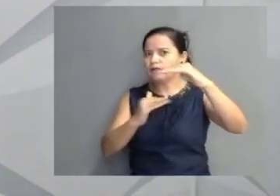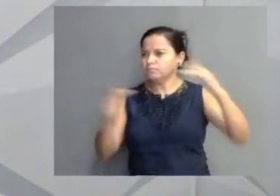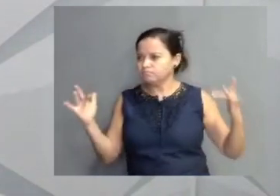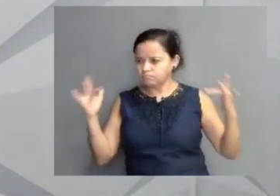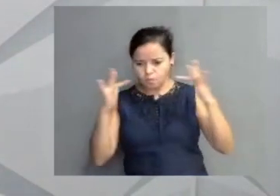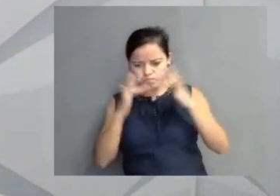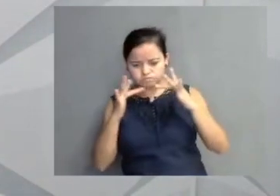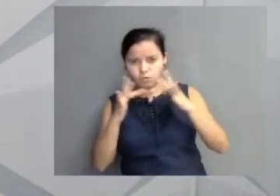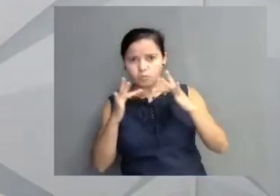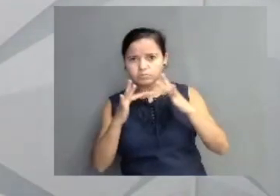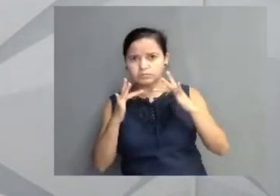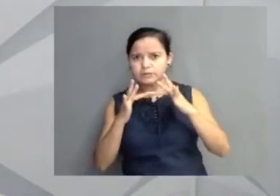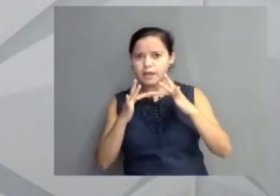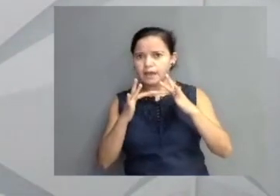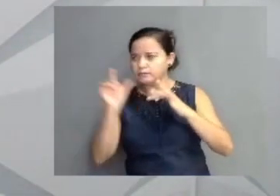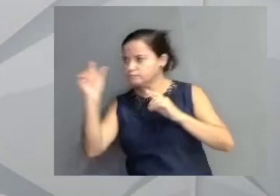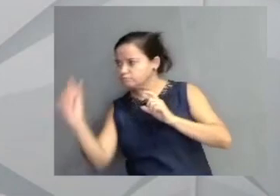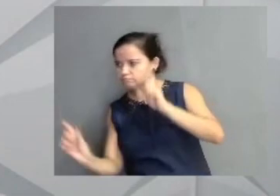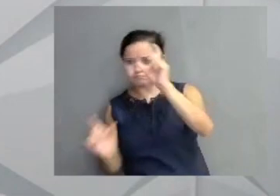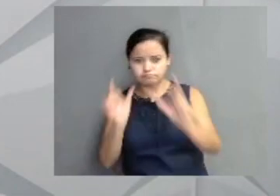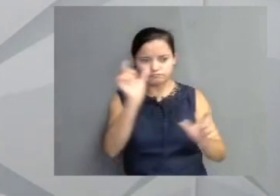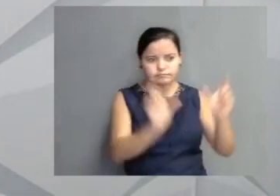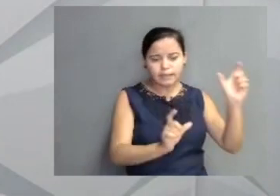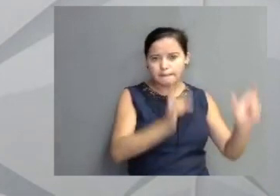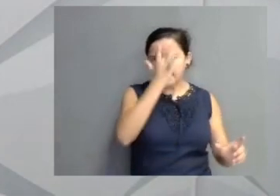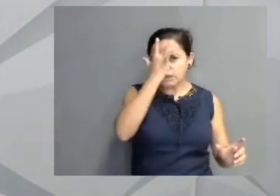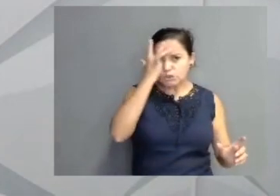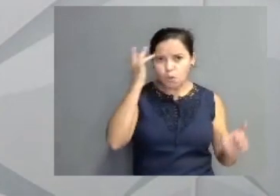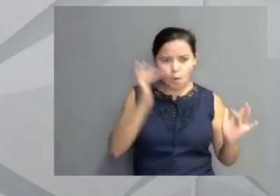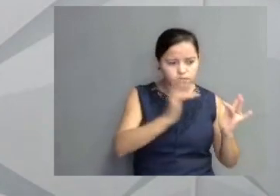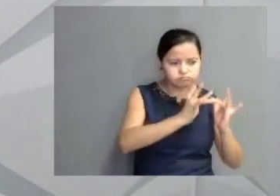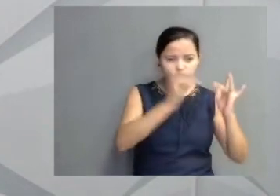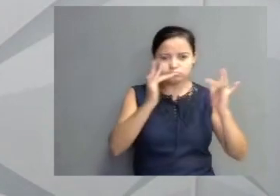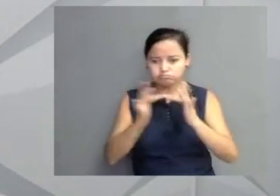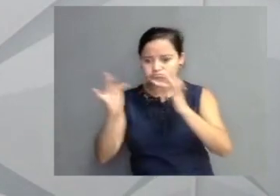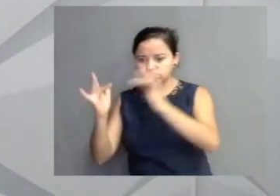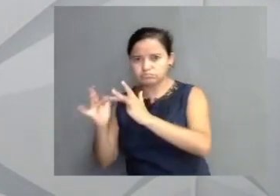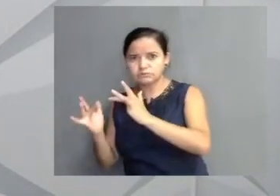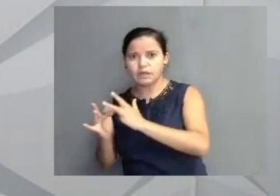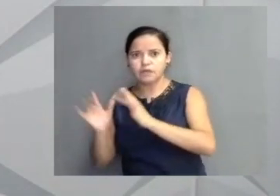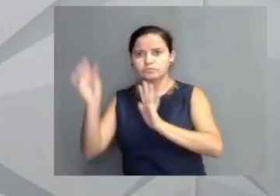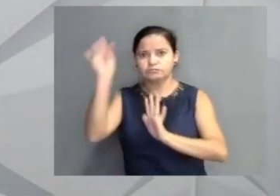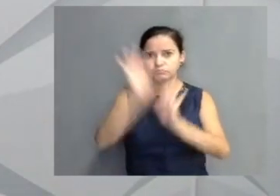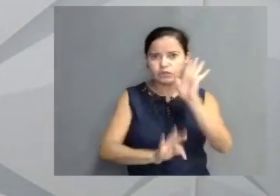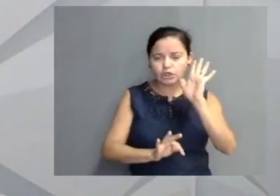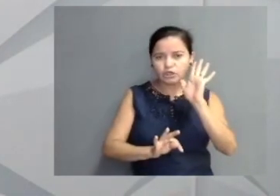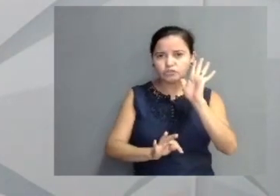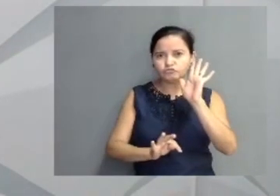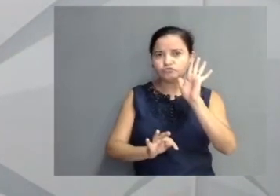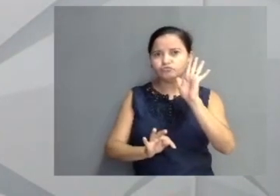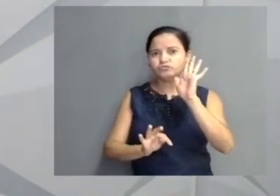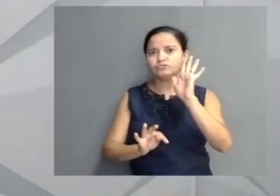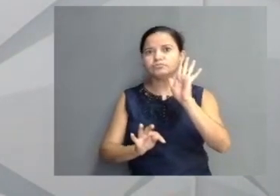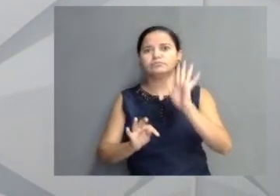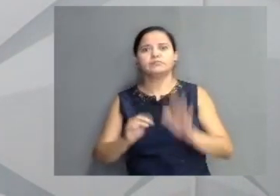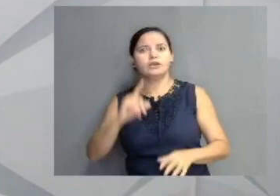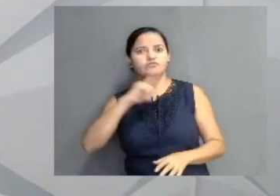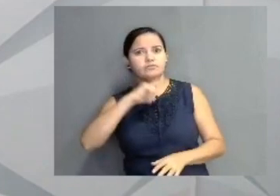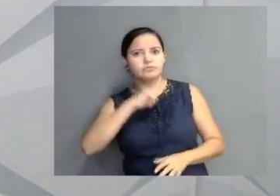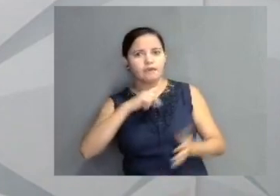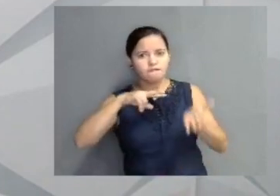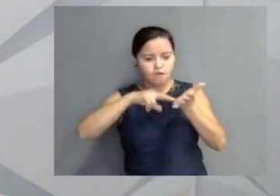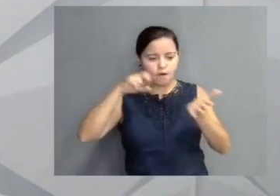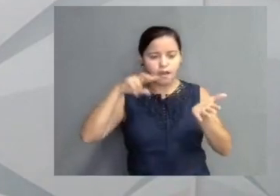contato, né, com a fala de outras pessoas, com palavras, com textos, e com isso nós vamos ampliando o nosso